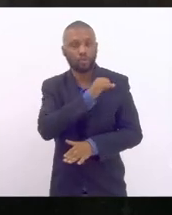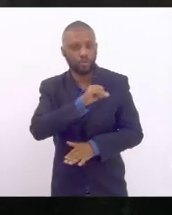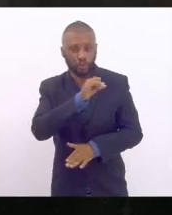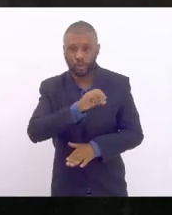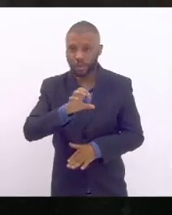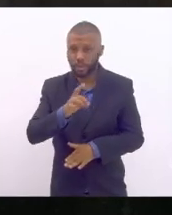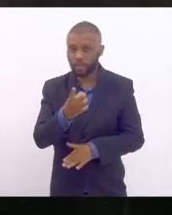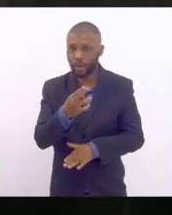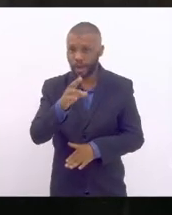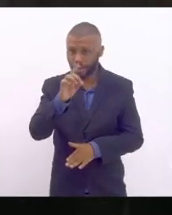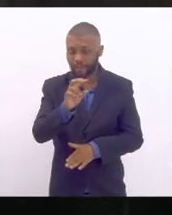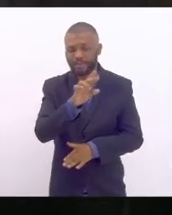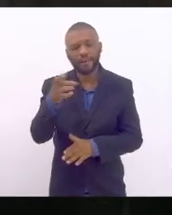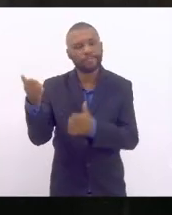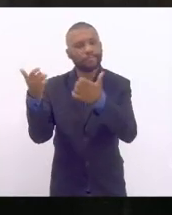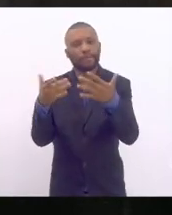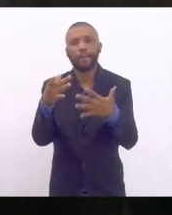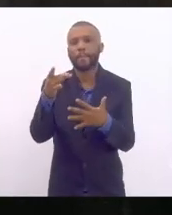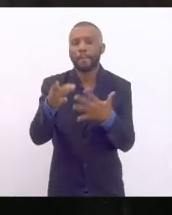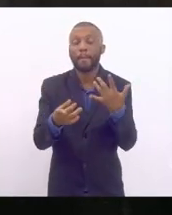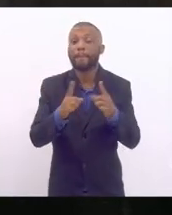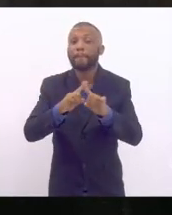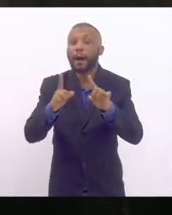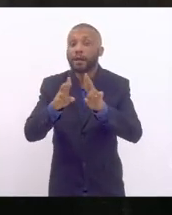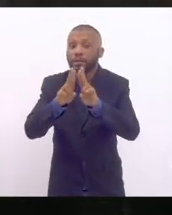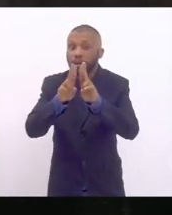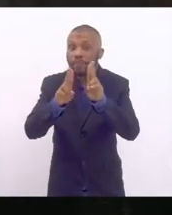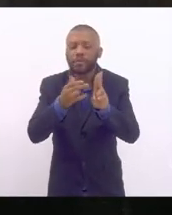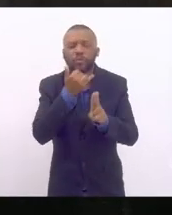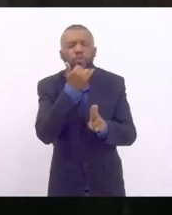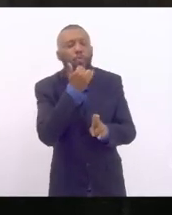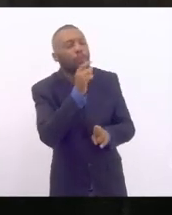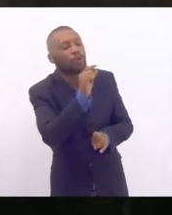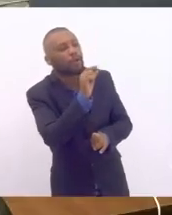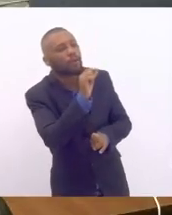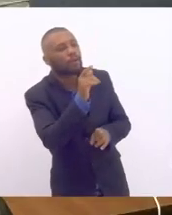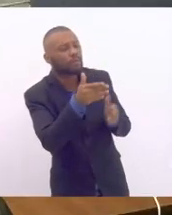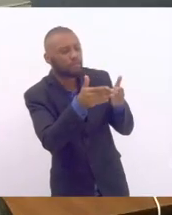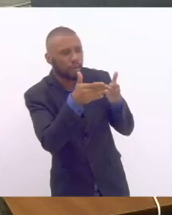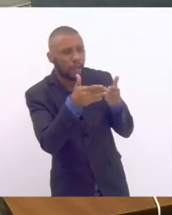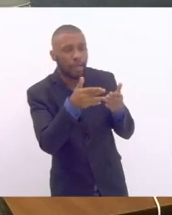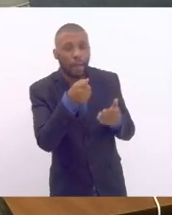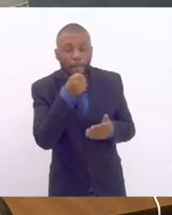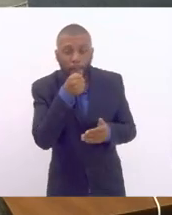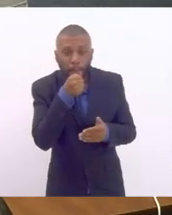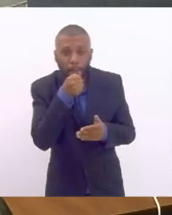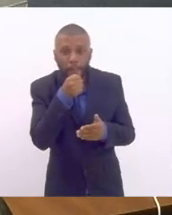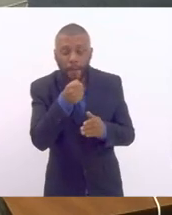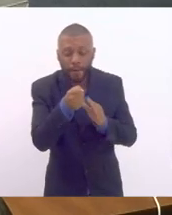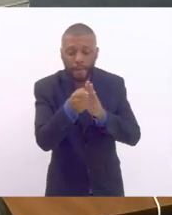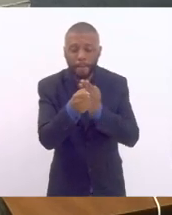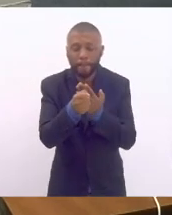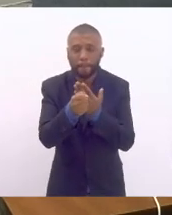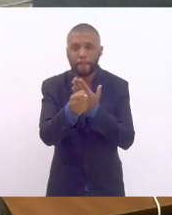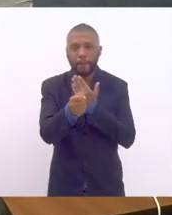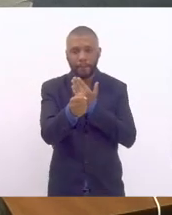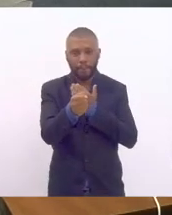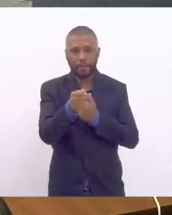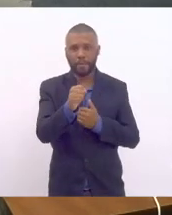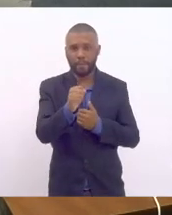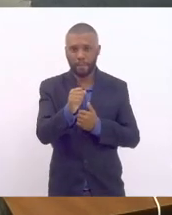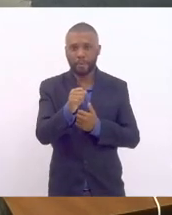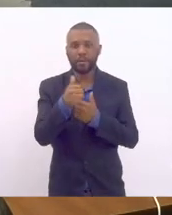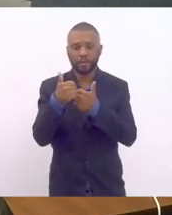detalhar que depois que eu sou Eduardo mas o RJ pois não por favor microfone tá baixo pelo menos frango aqui